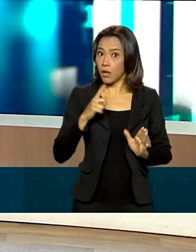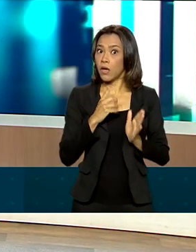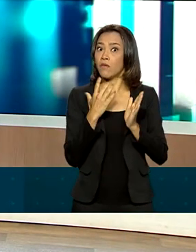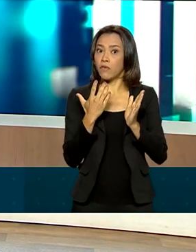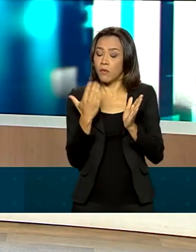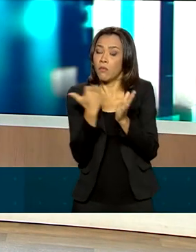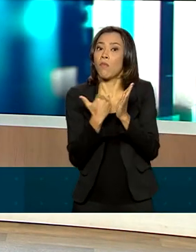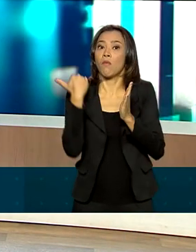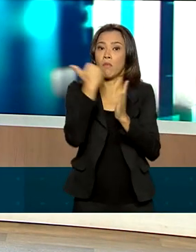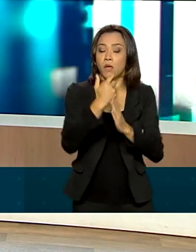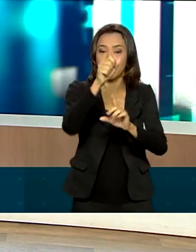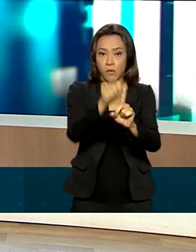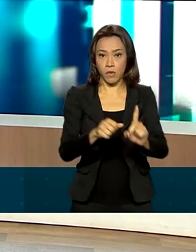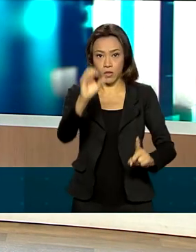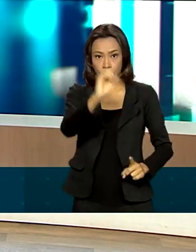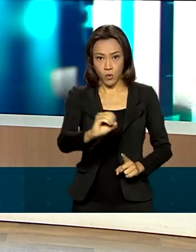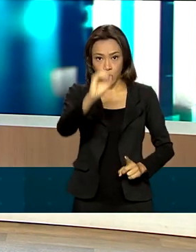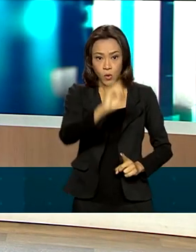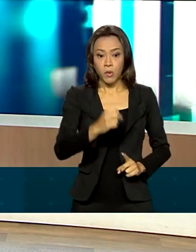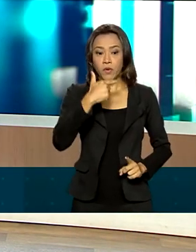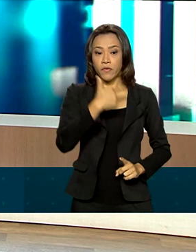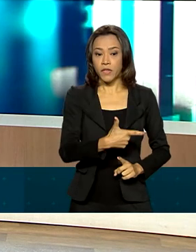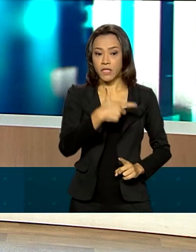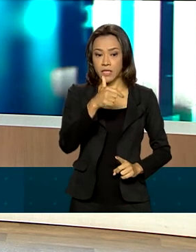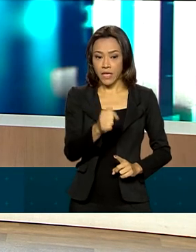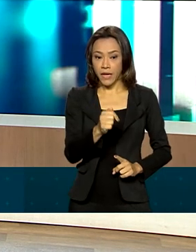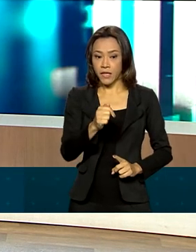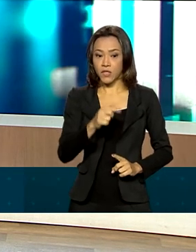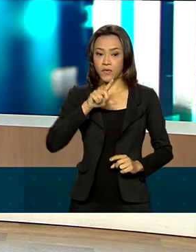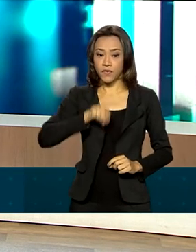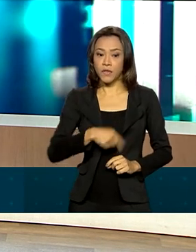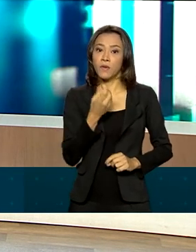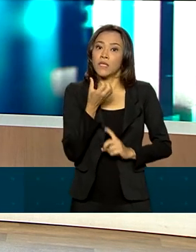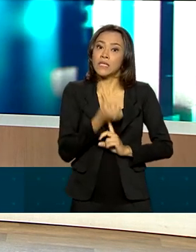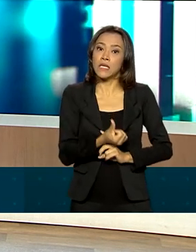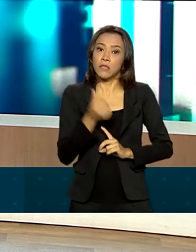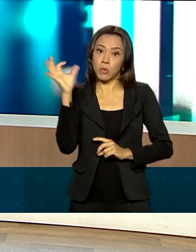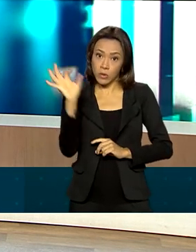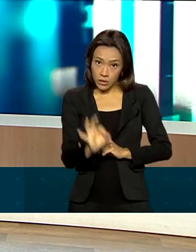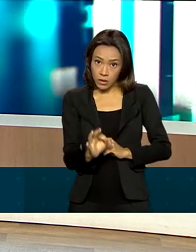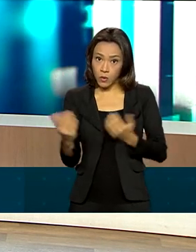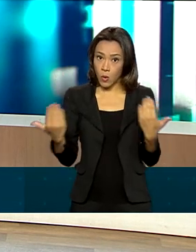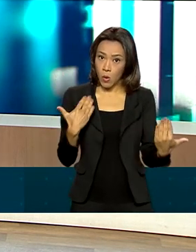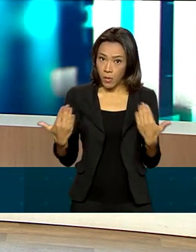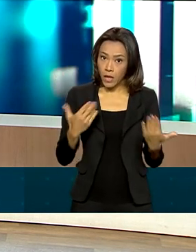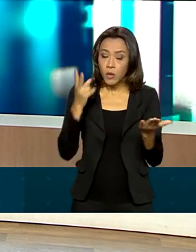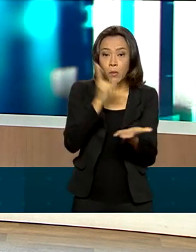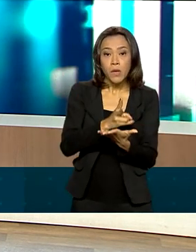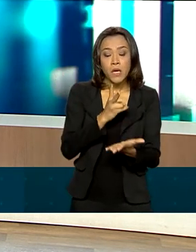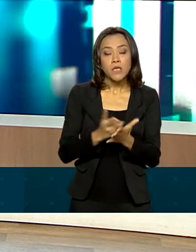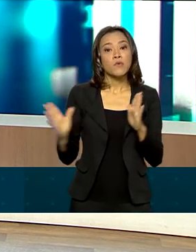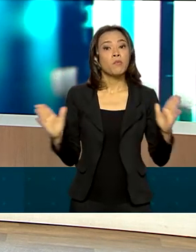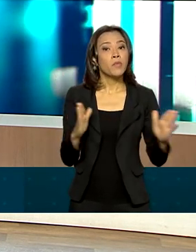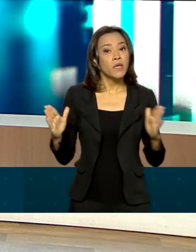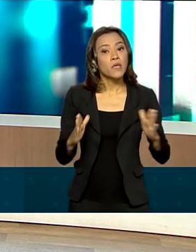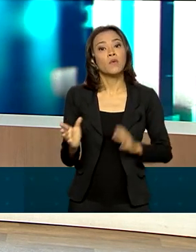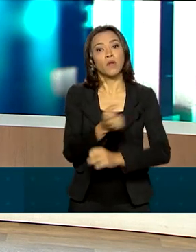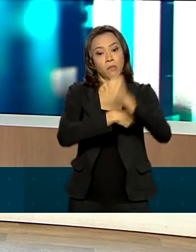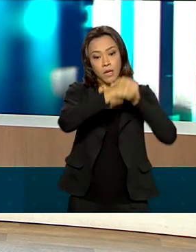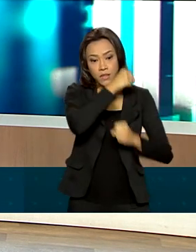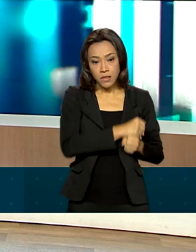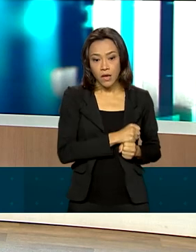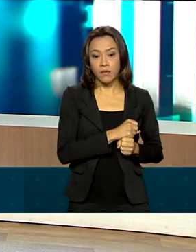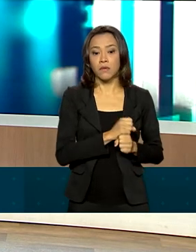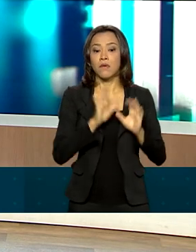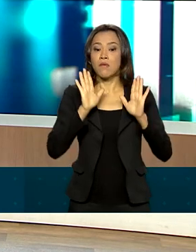no mês de outubro cerca de 27,7, seis por cento e com o mesmo período do ano passado mas em